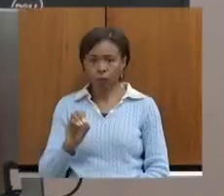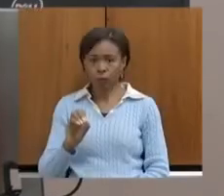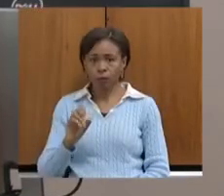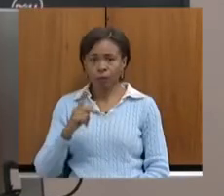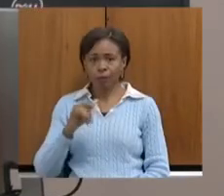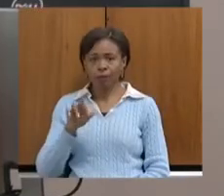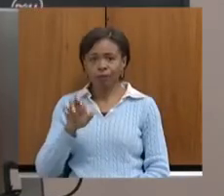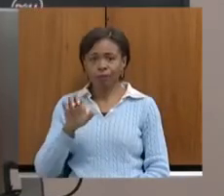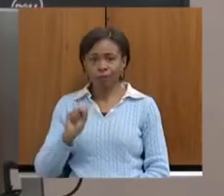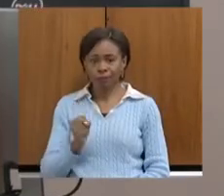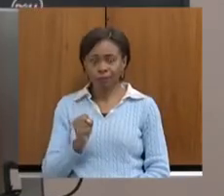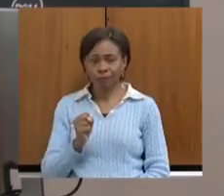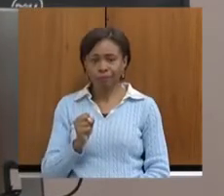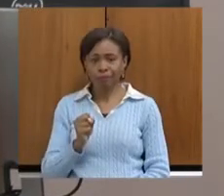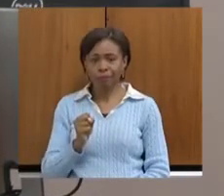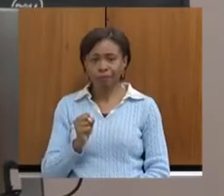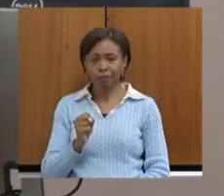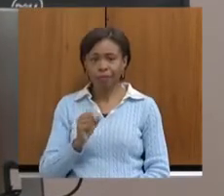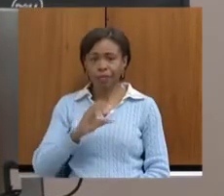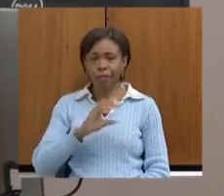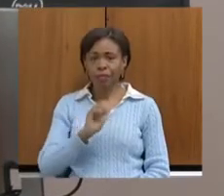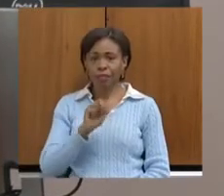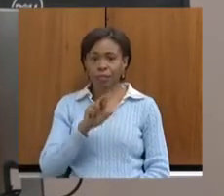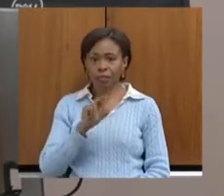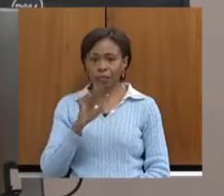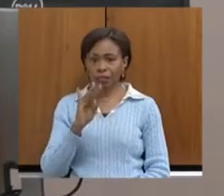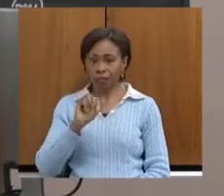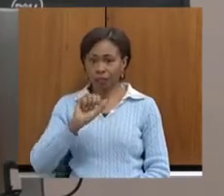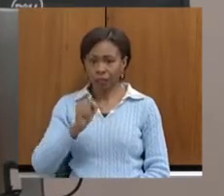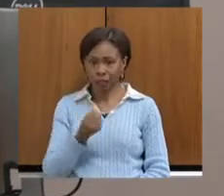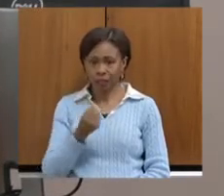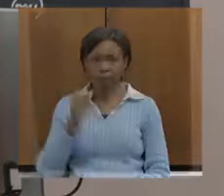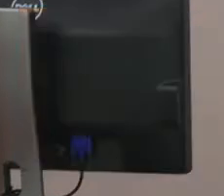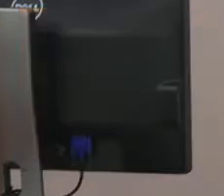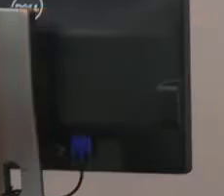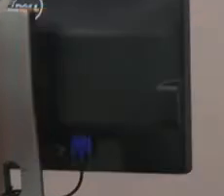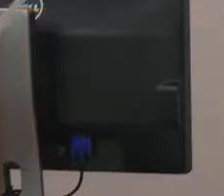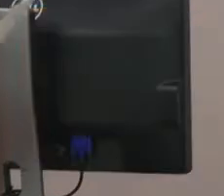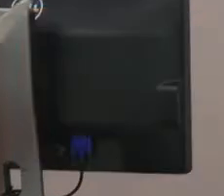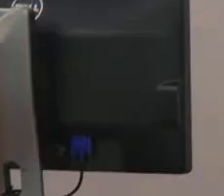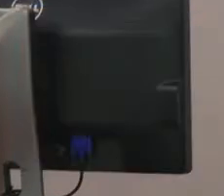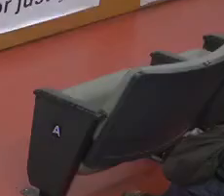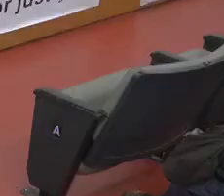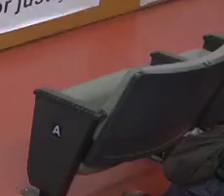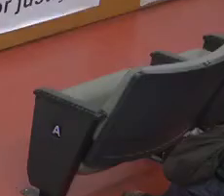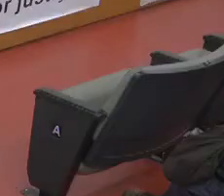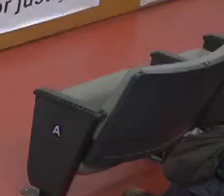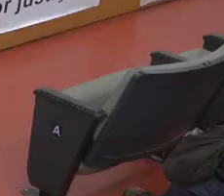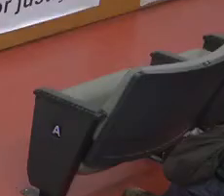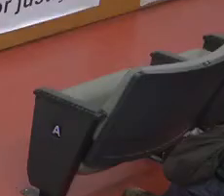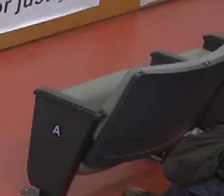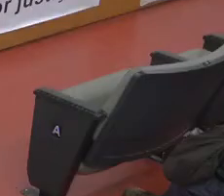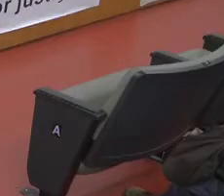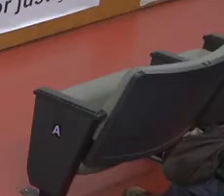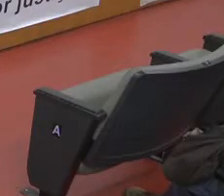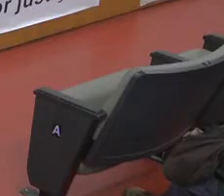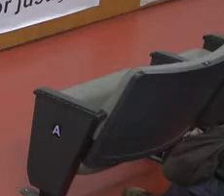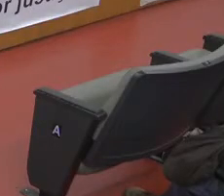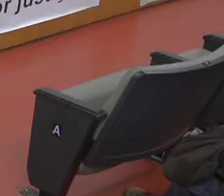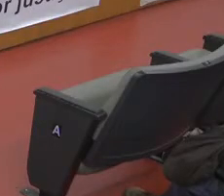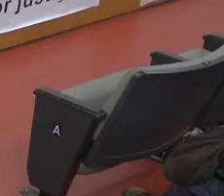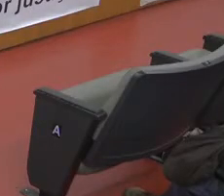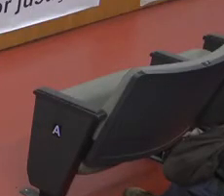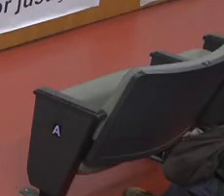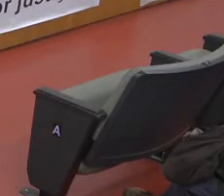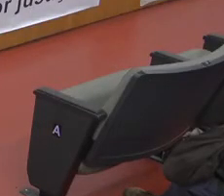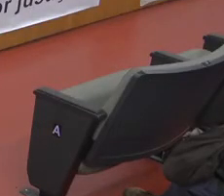assessor técnico Cáritas Regional Minas Gerais E aí